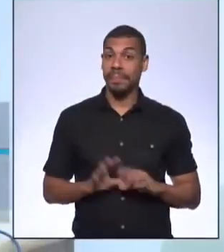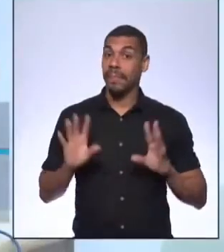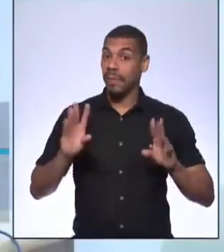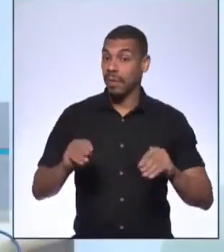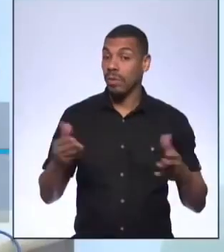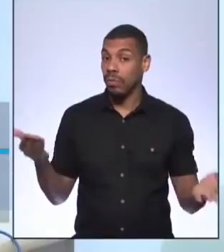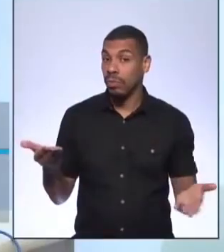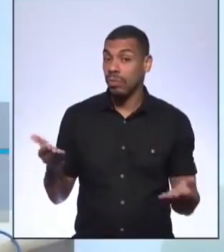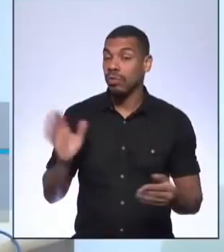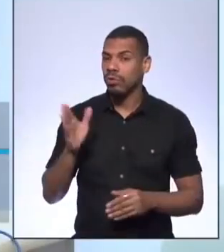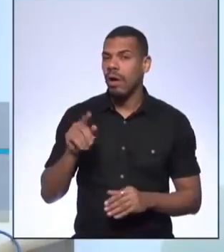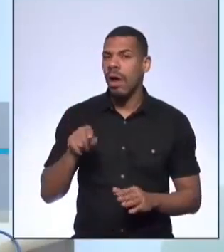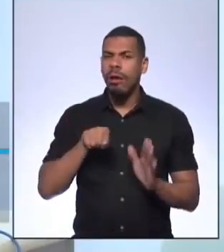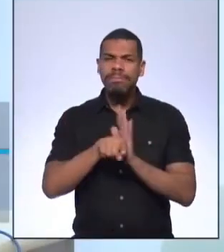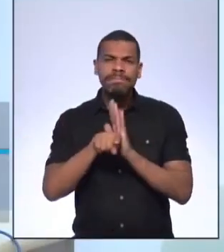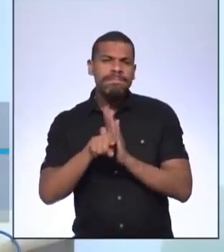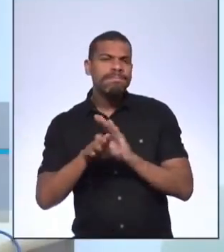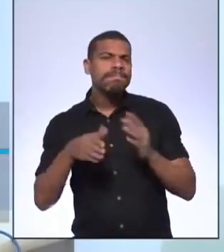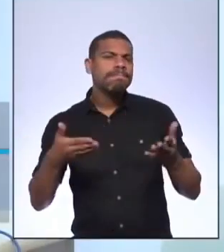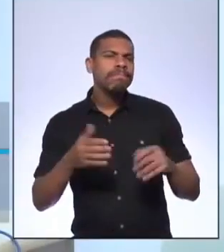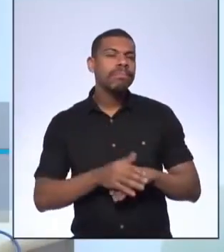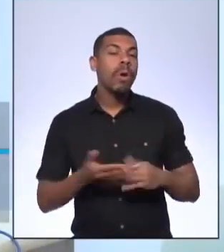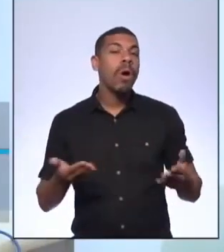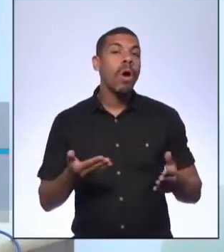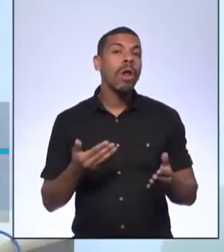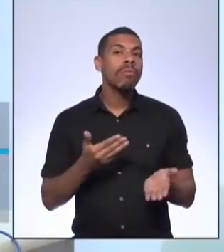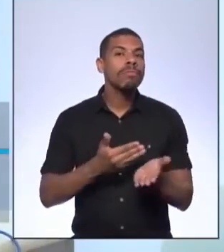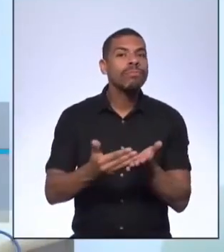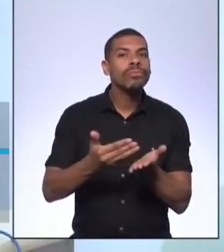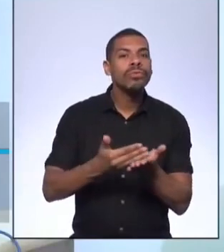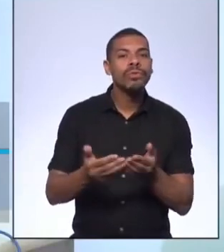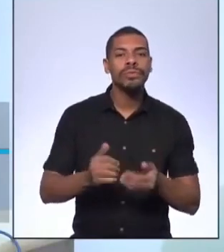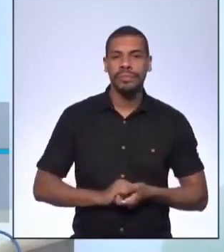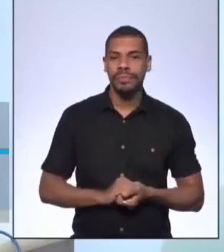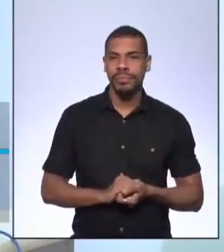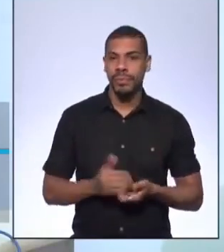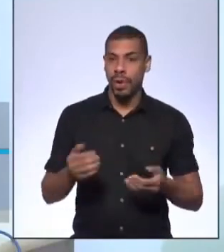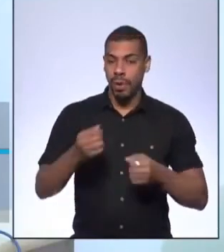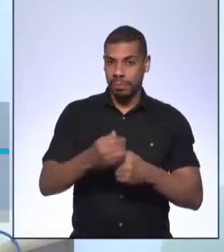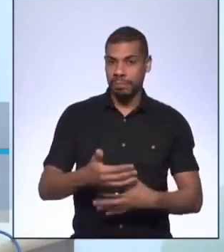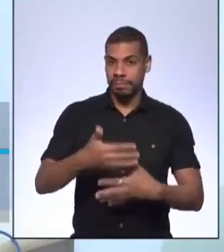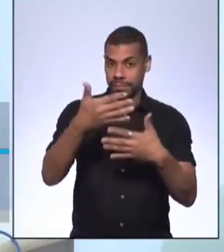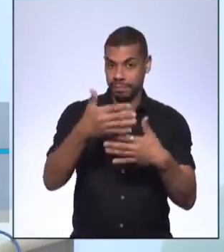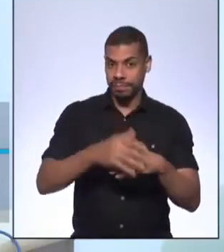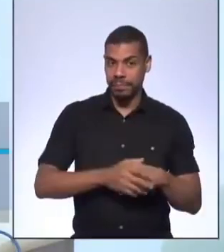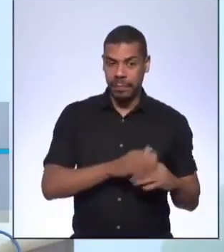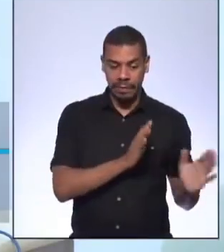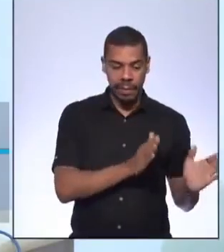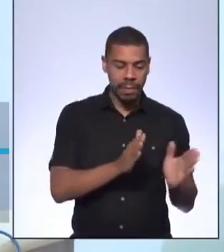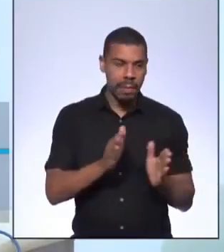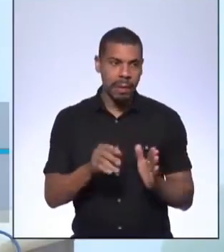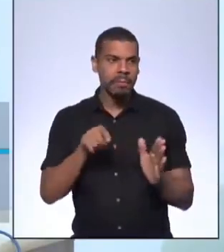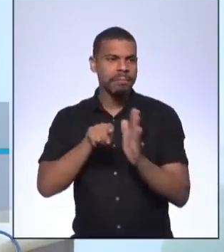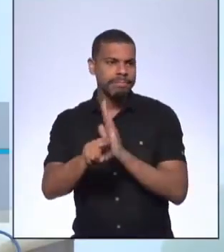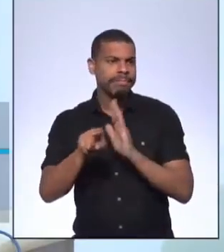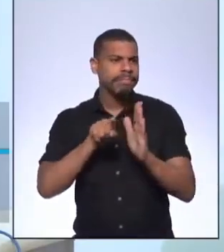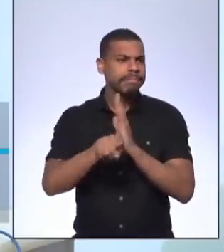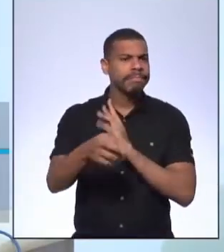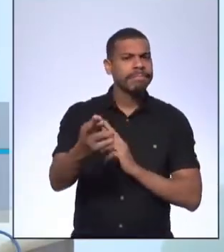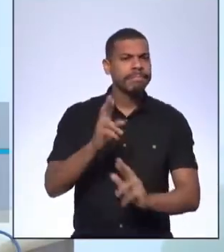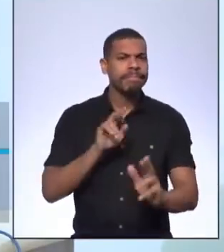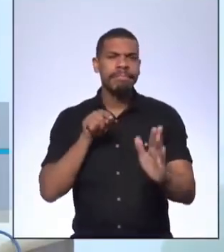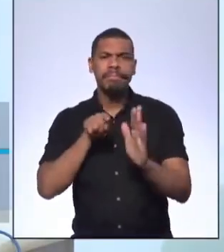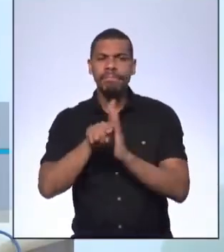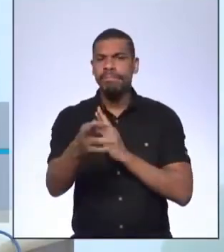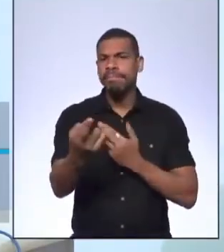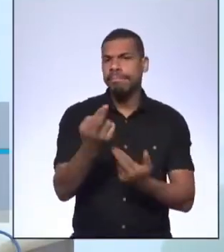isso, tudo que a gente já discutiu, a gente vai começar a nossa interação. Vai ser uma sequência de interações. E é agora